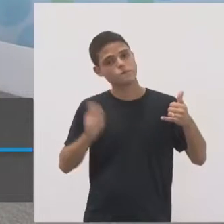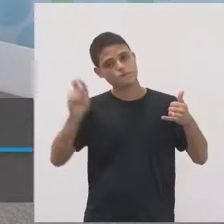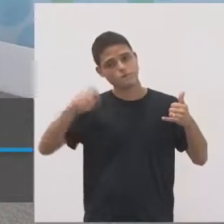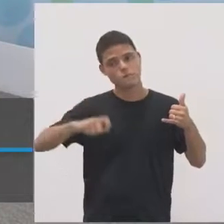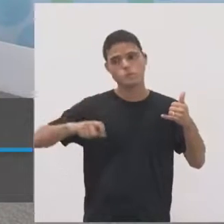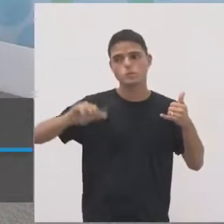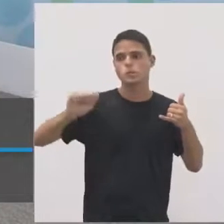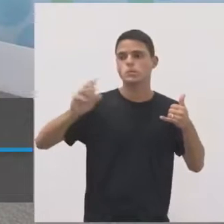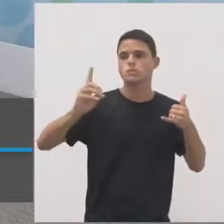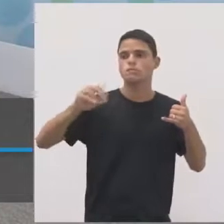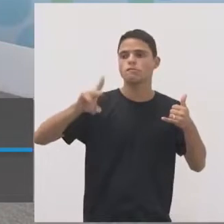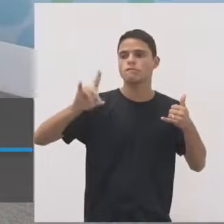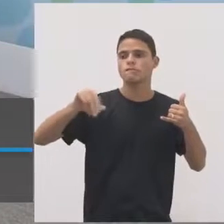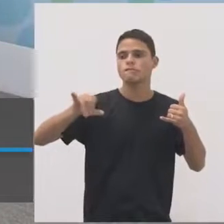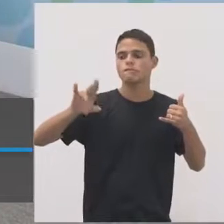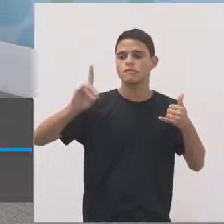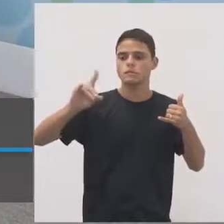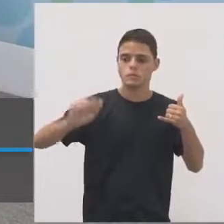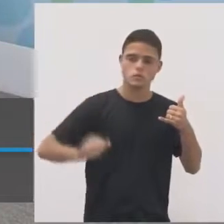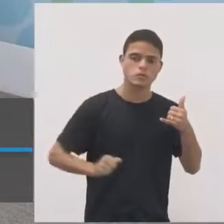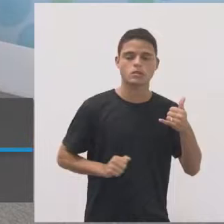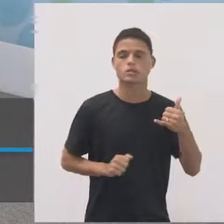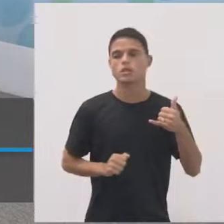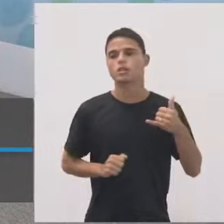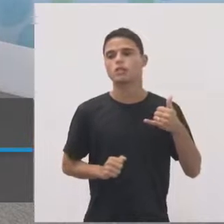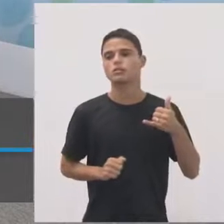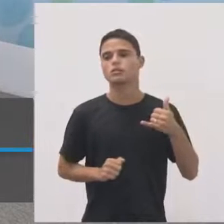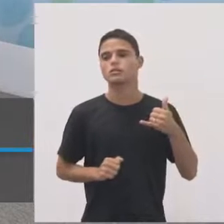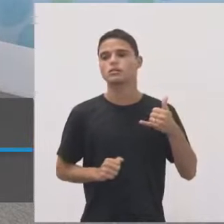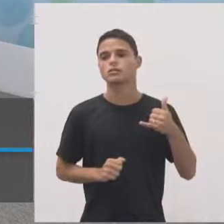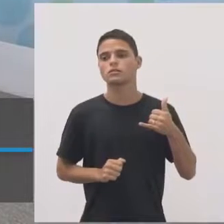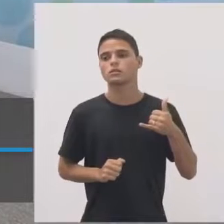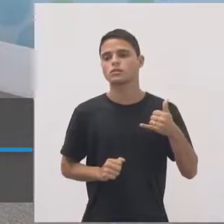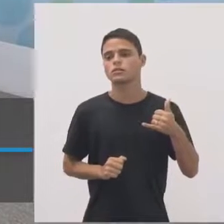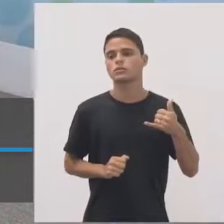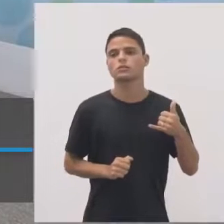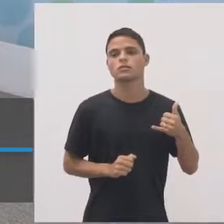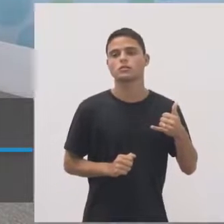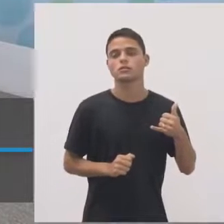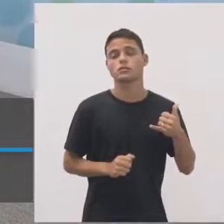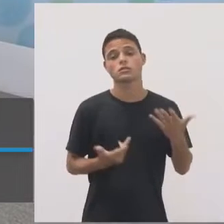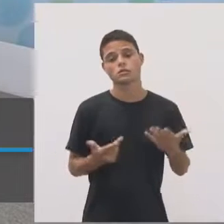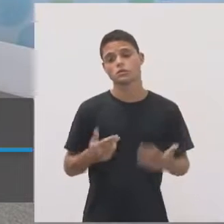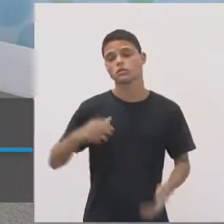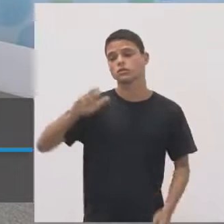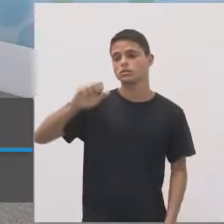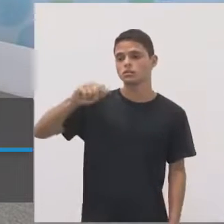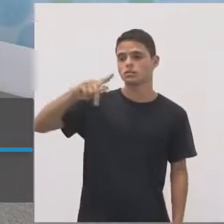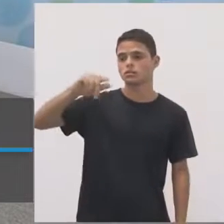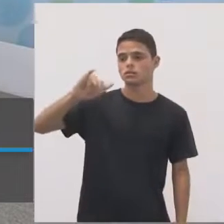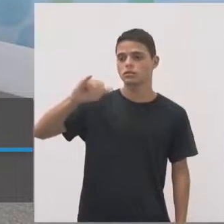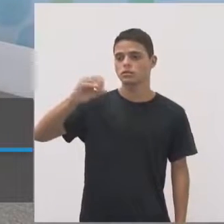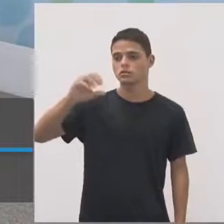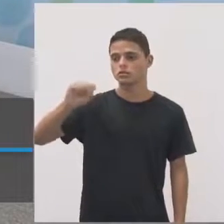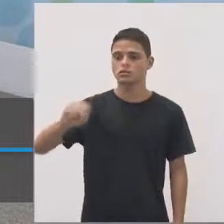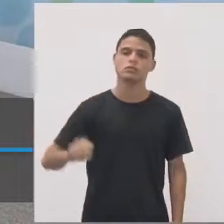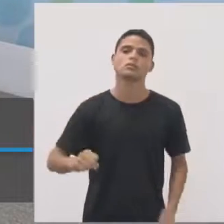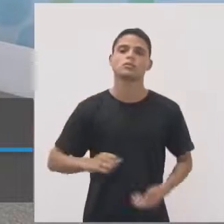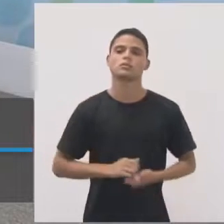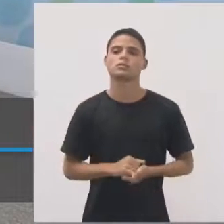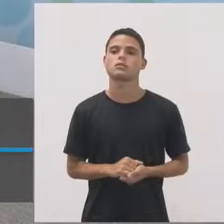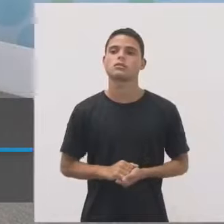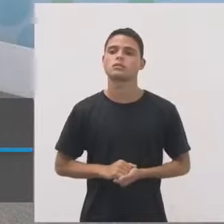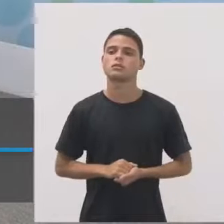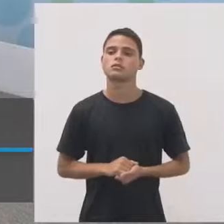o sistema operacional dele, tá? E o da Apple, a gente falou já rapidamente também, que é o iOS, tá? Então,